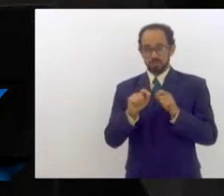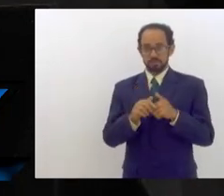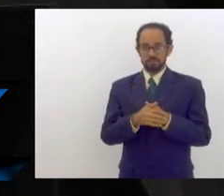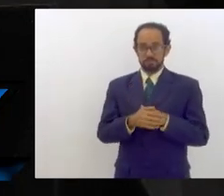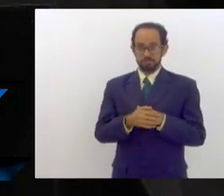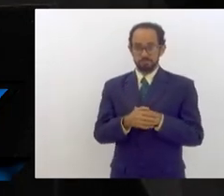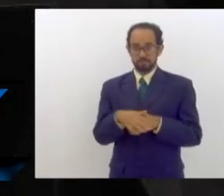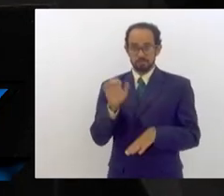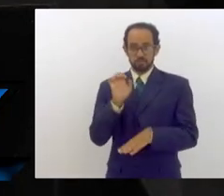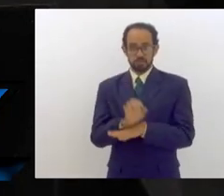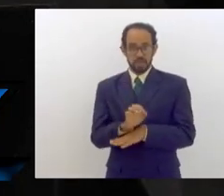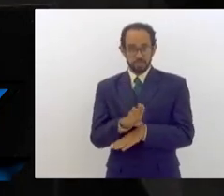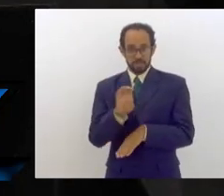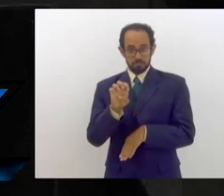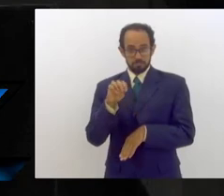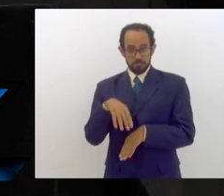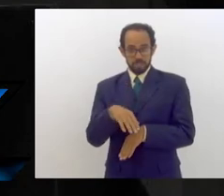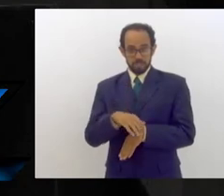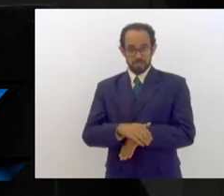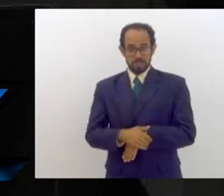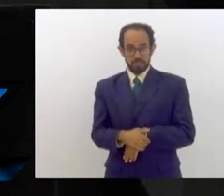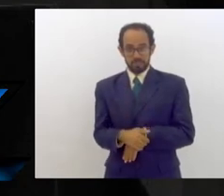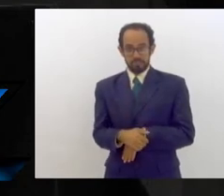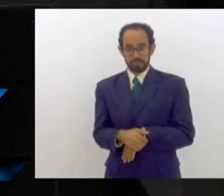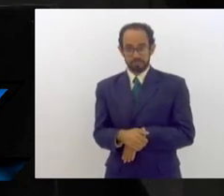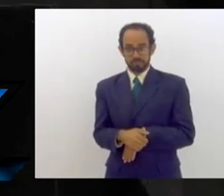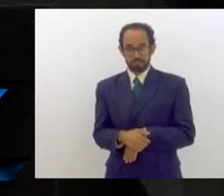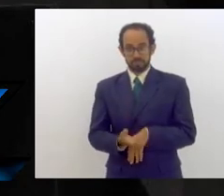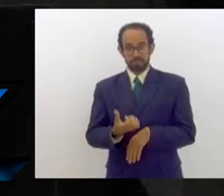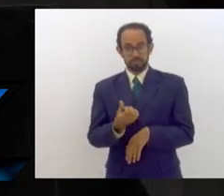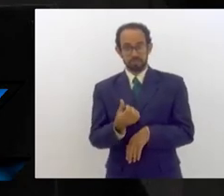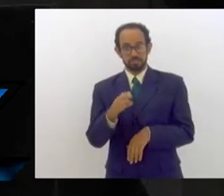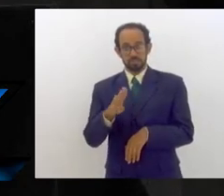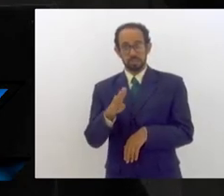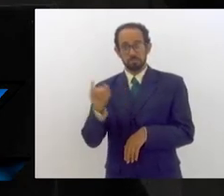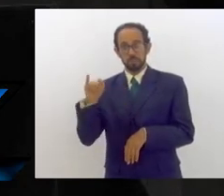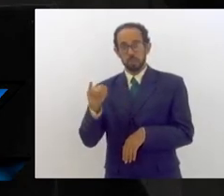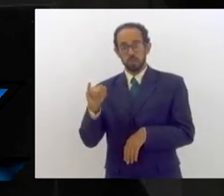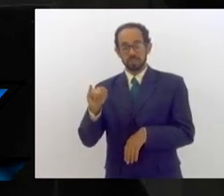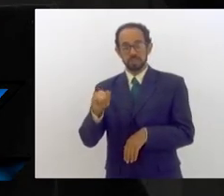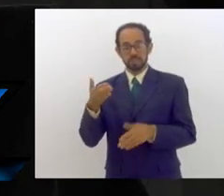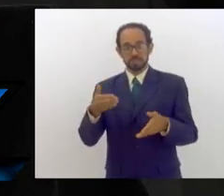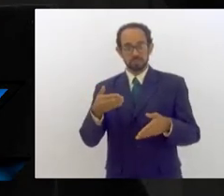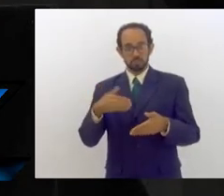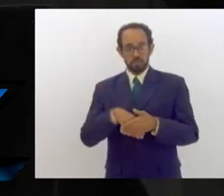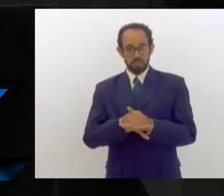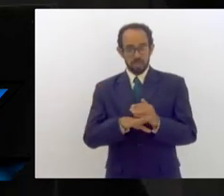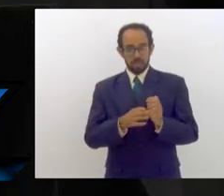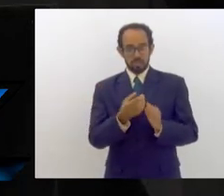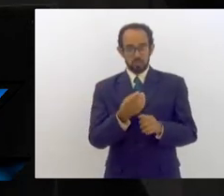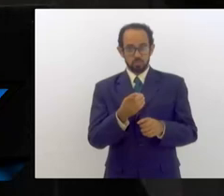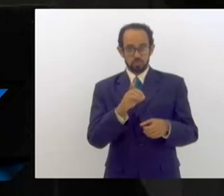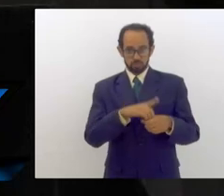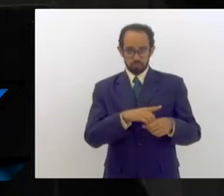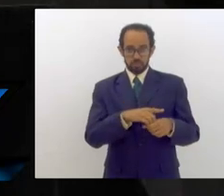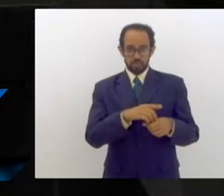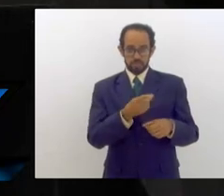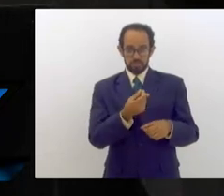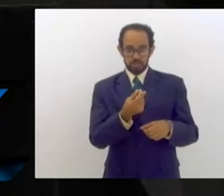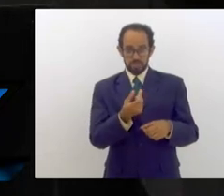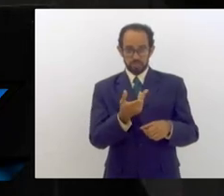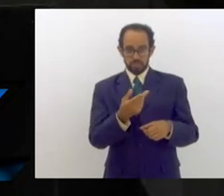que o estado tá bem 6 bilhões em caixa que o pacto RJ